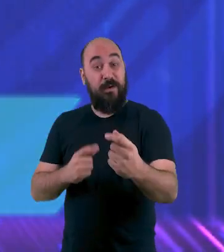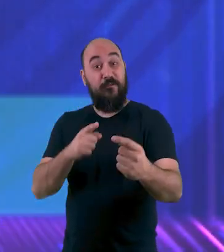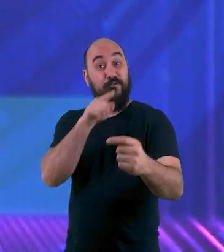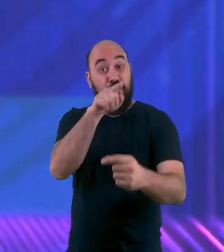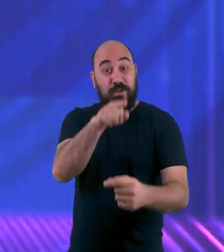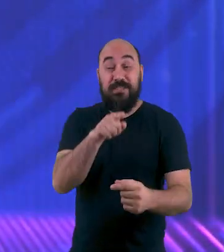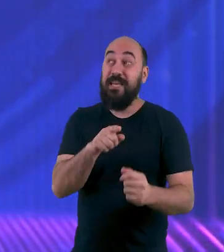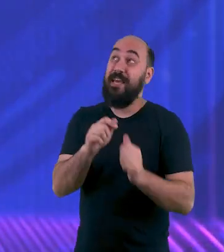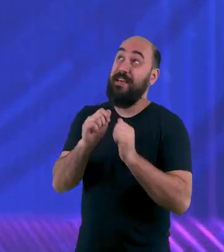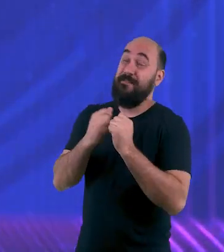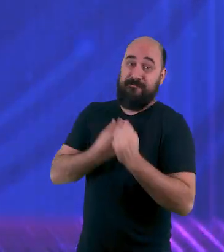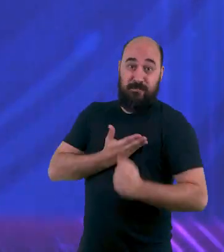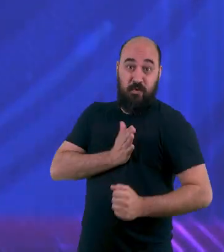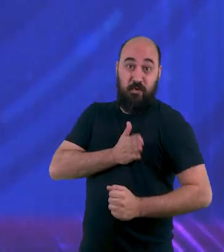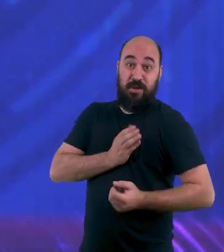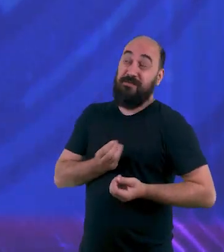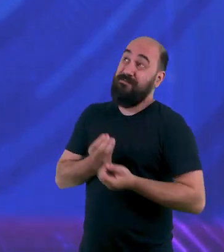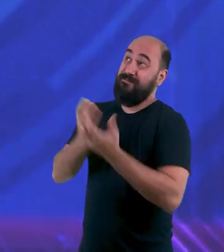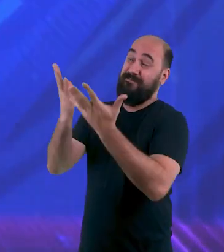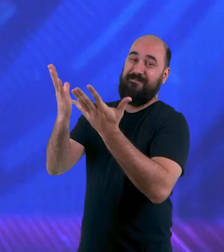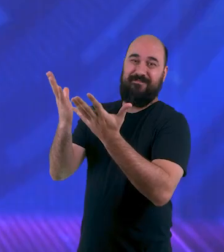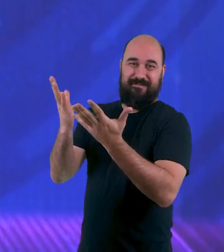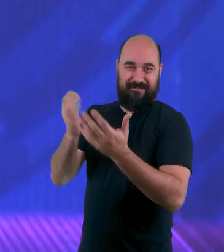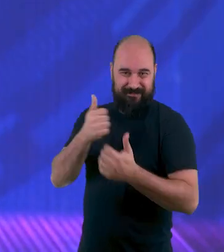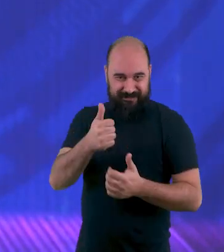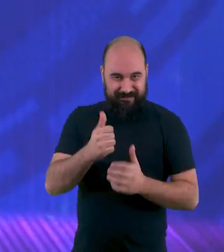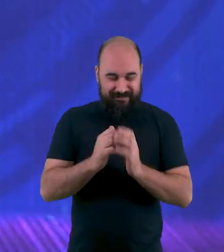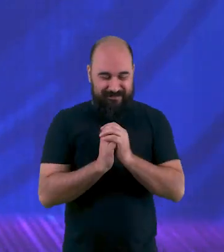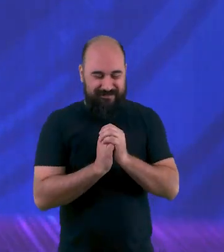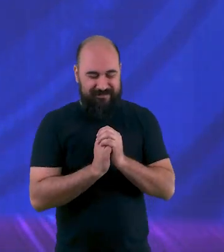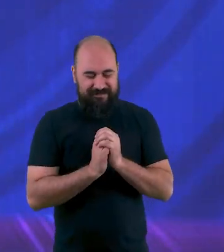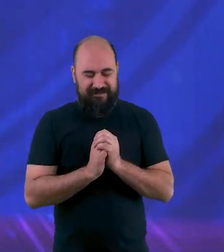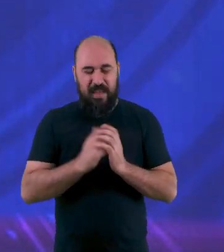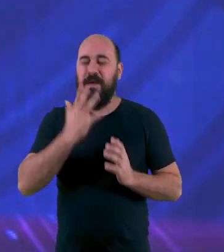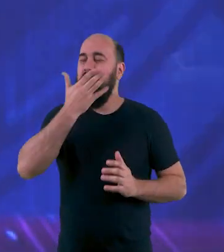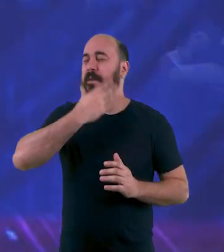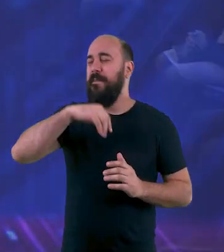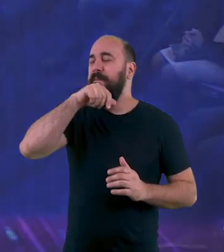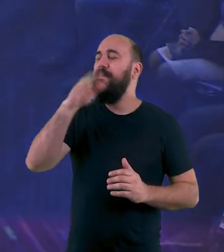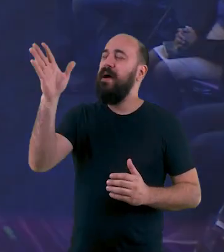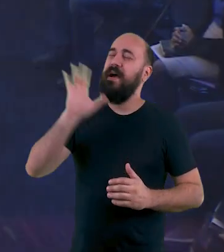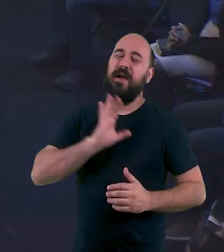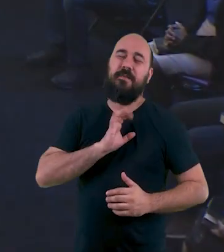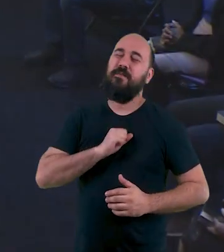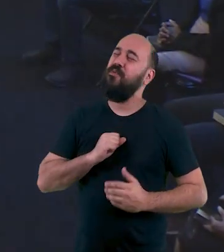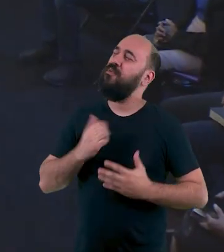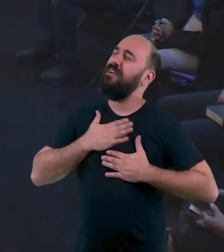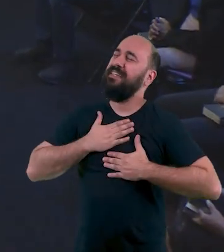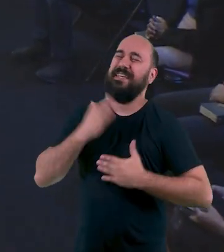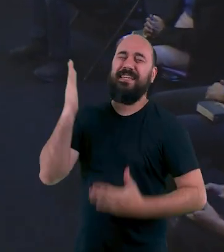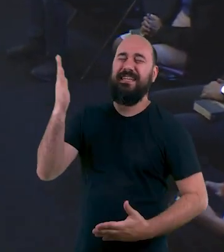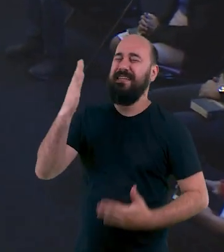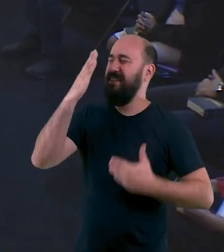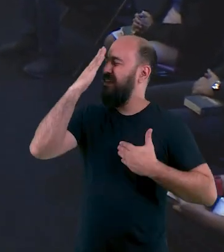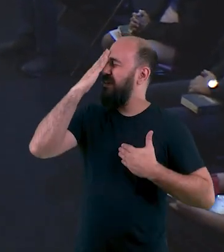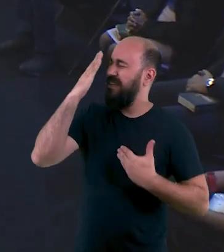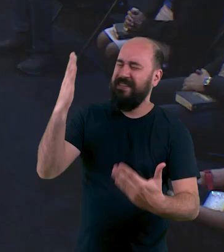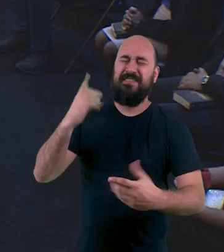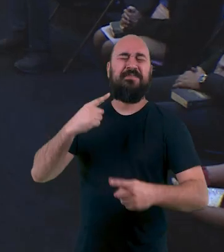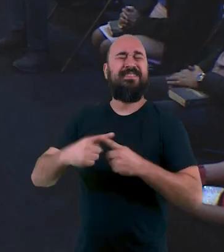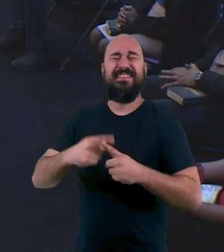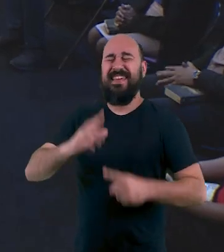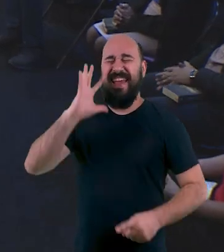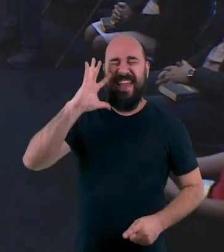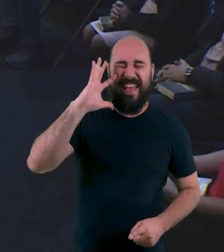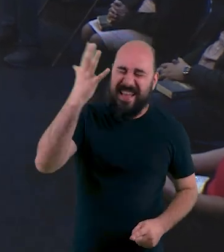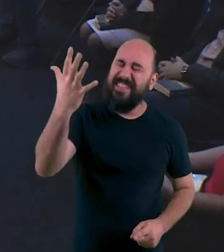selar a sua decisão. Vamos orar? Pai de amor, Deus querido, eu te agradeço muito porque temos uma